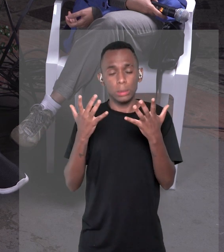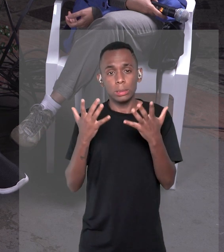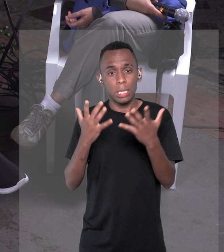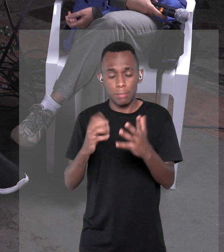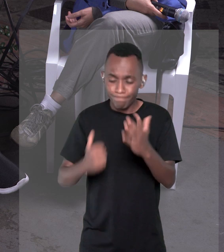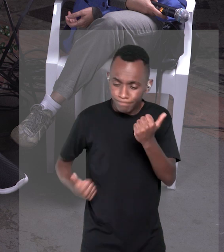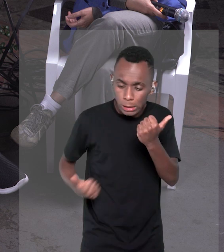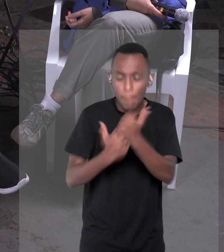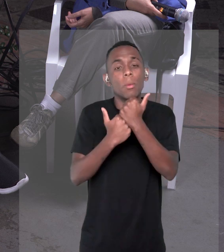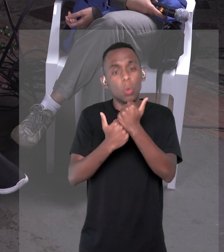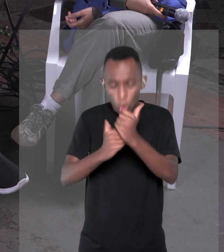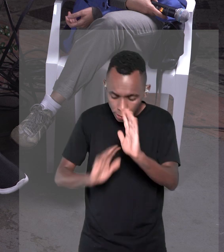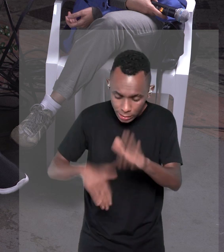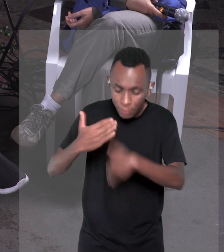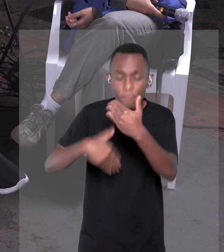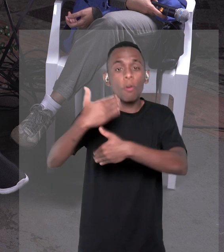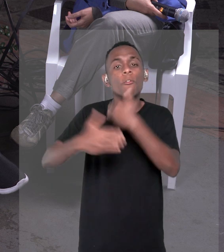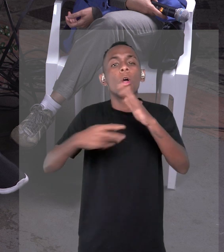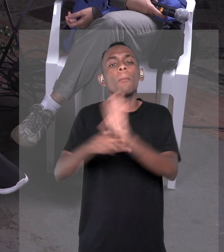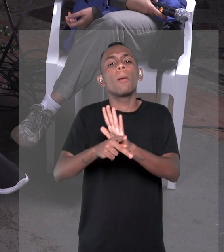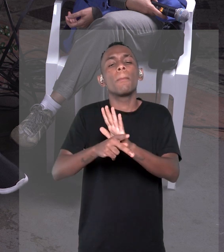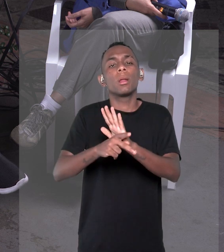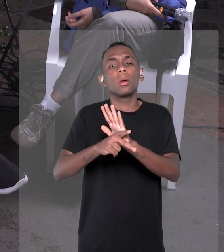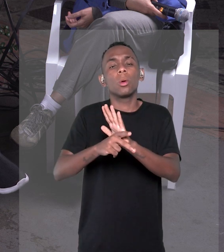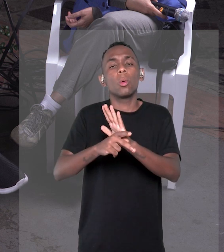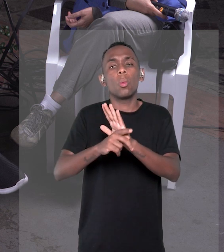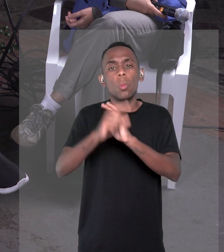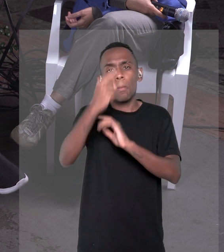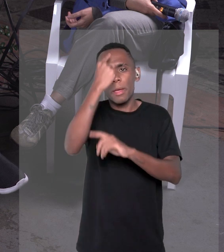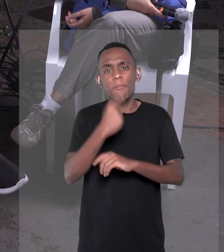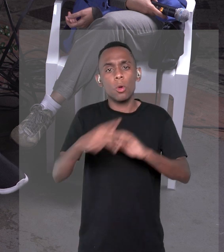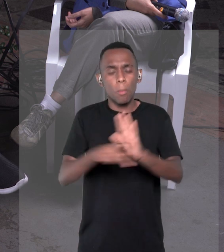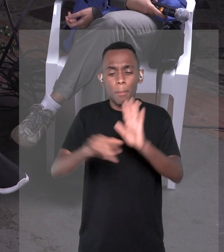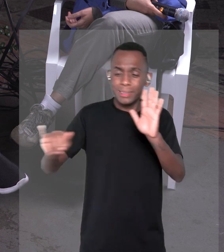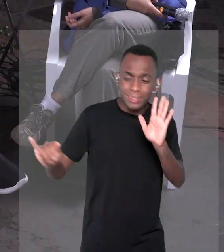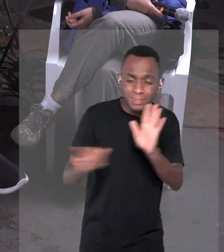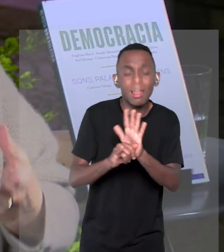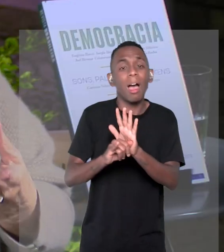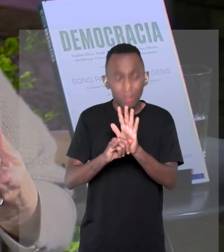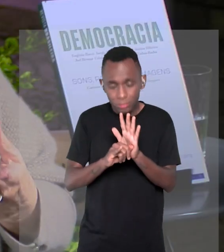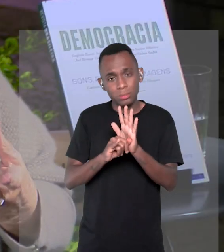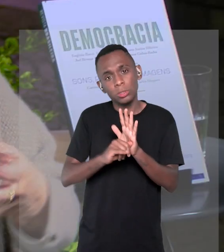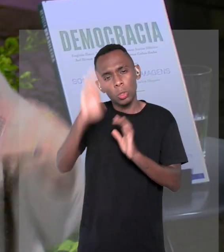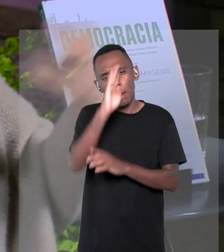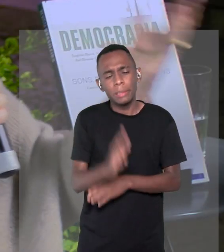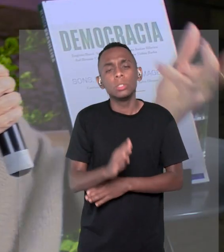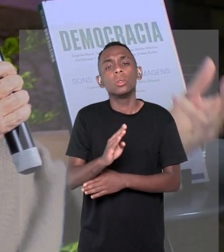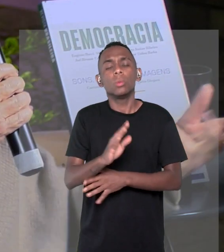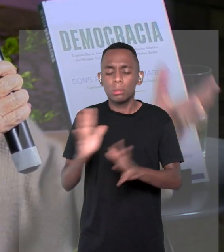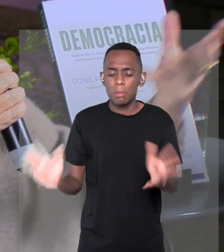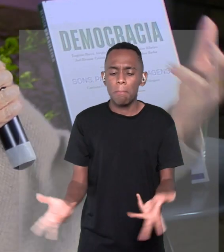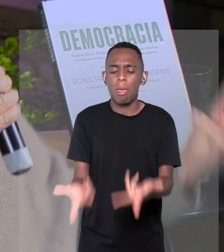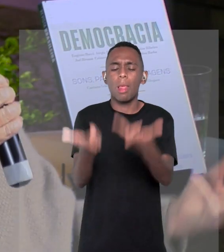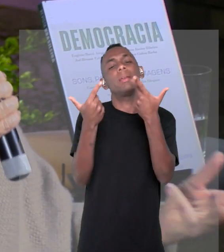constroem uma imagem do Brasil, constroem uma imagem sadia, uma imagem de beleza do Brasil, de beleza,